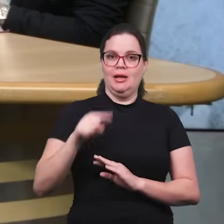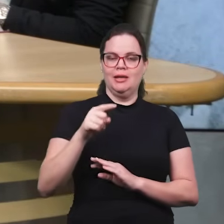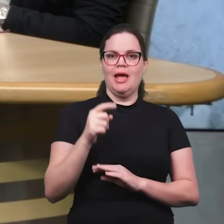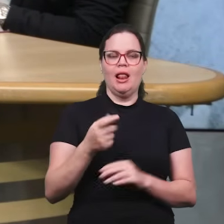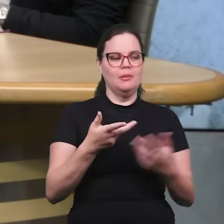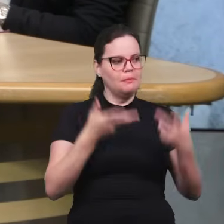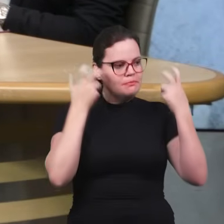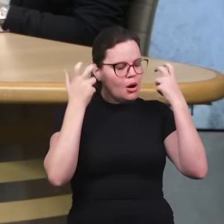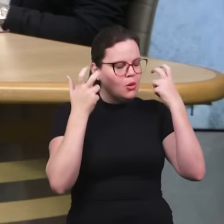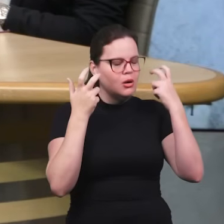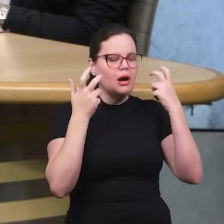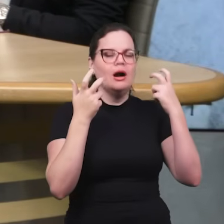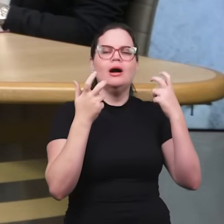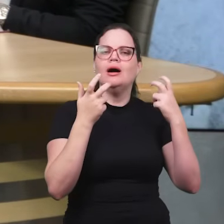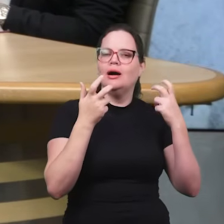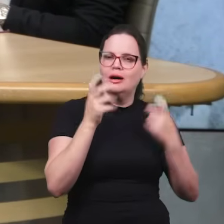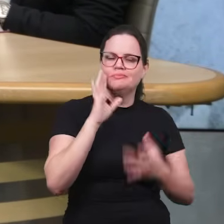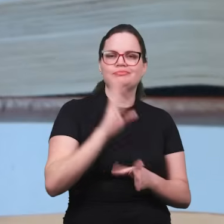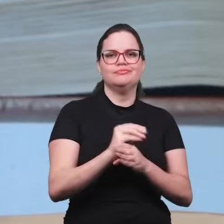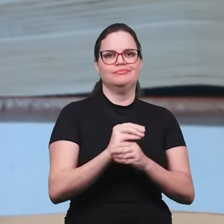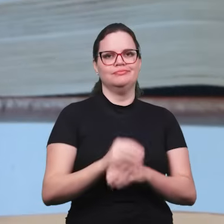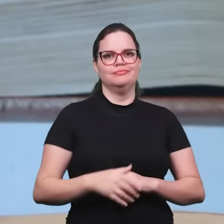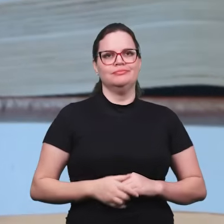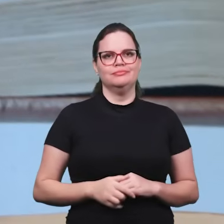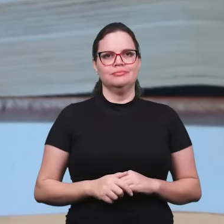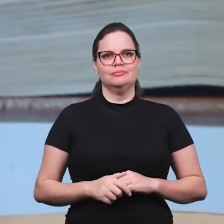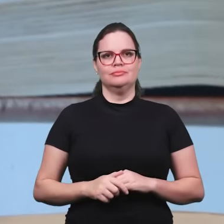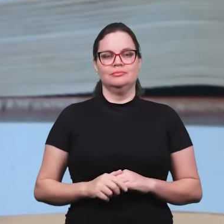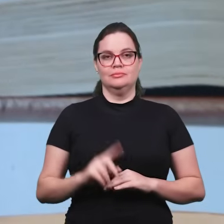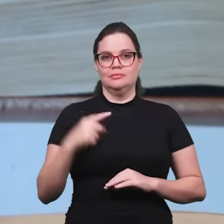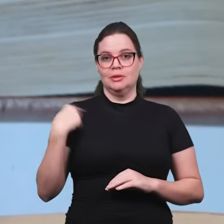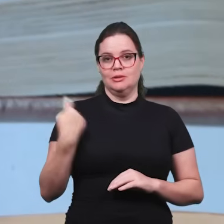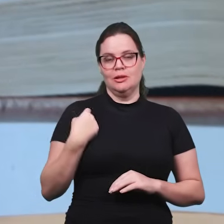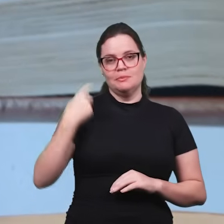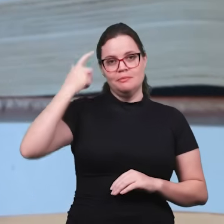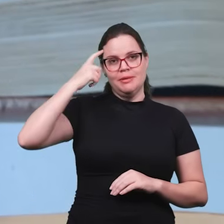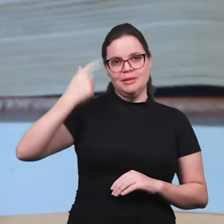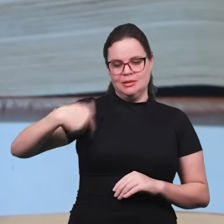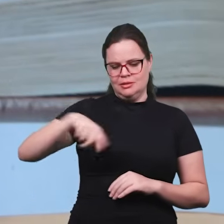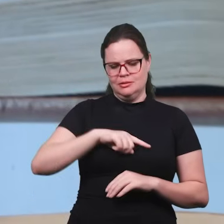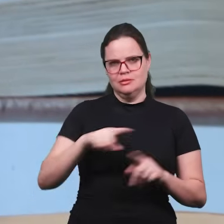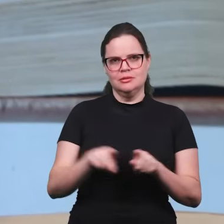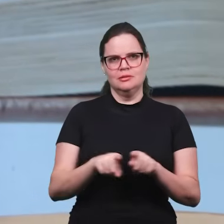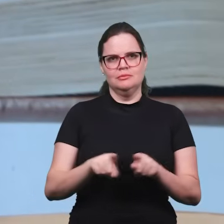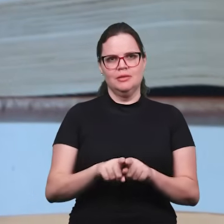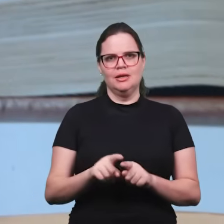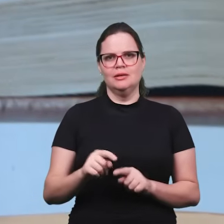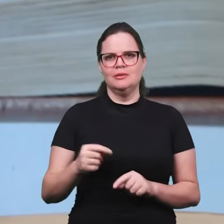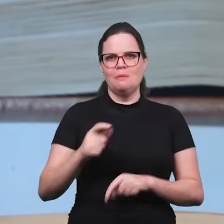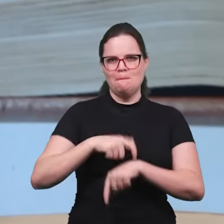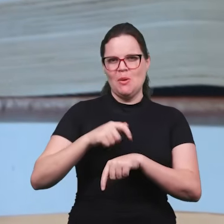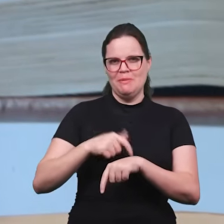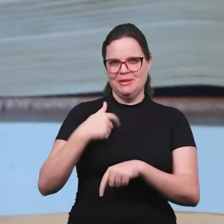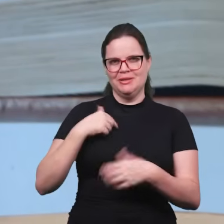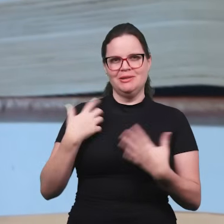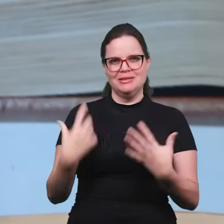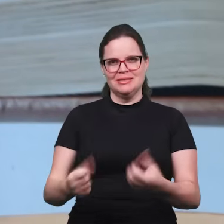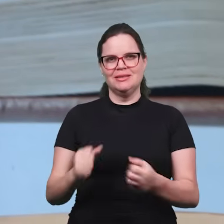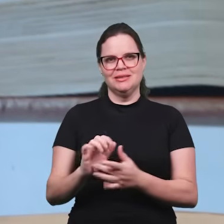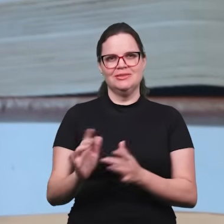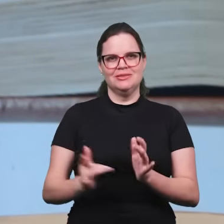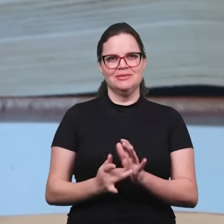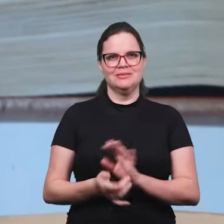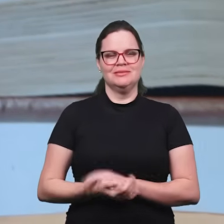momento e nós pensamos em nós mesmos, né? Quando encontramos o Senhor Jesus e